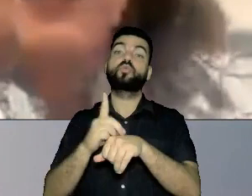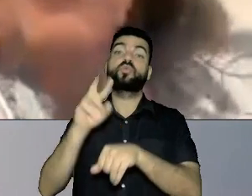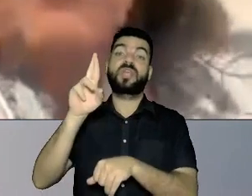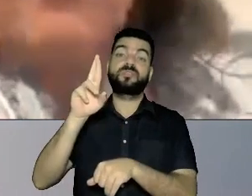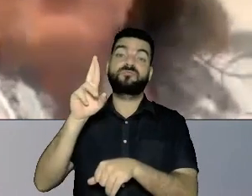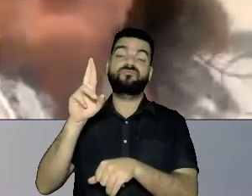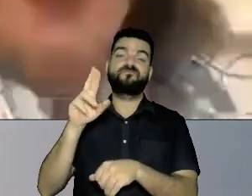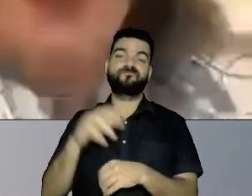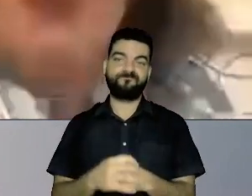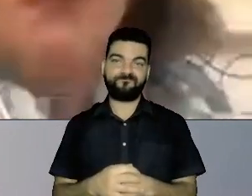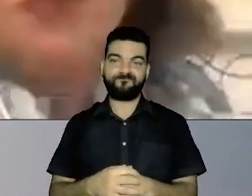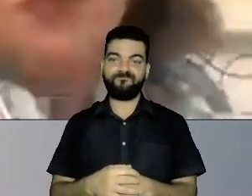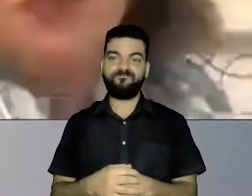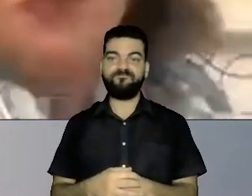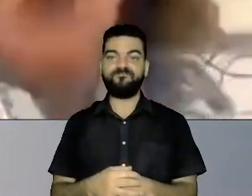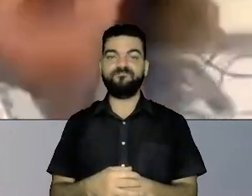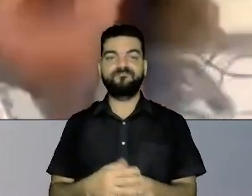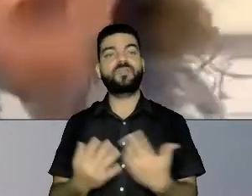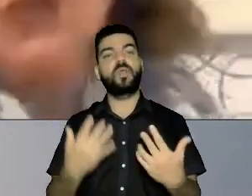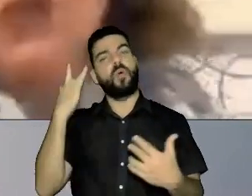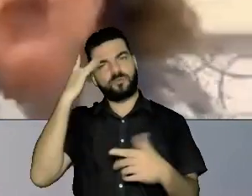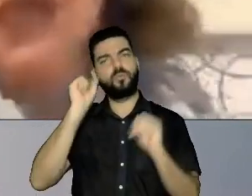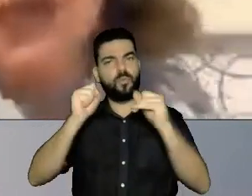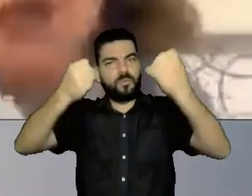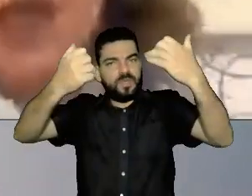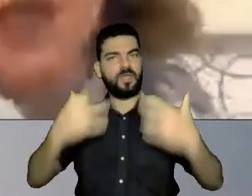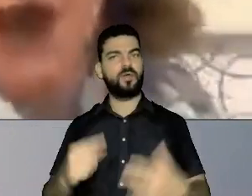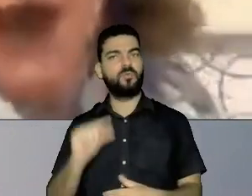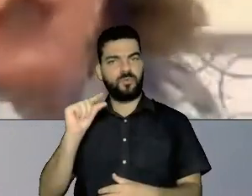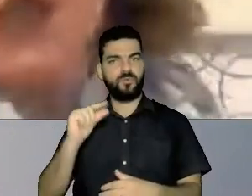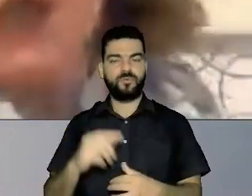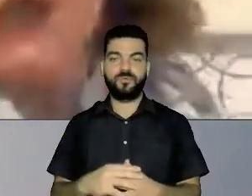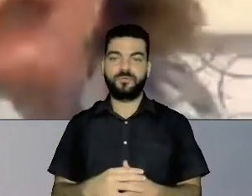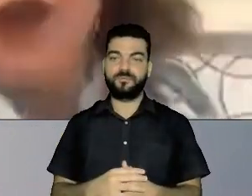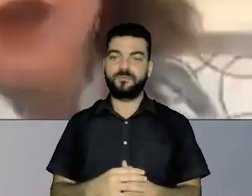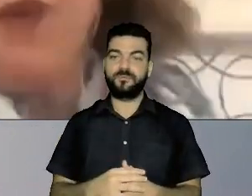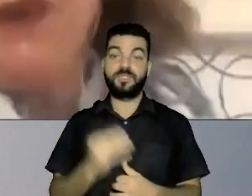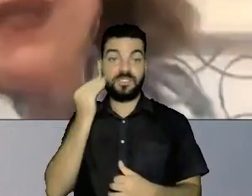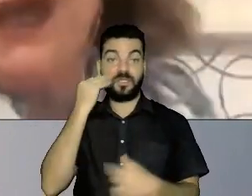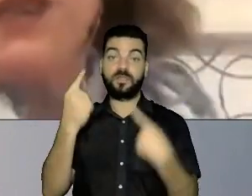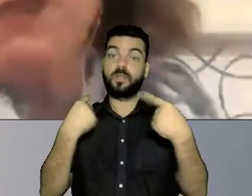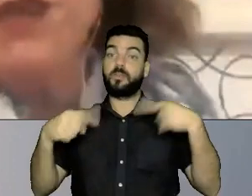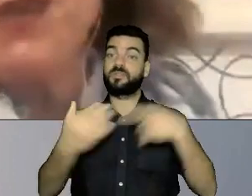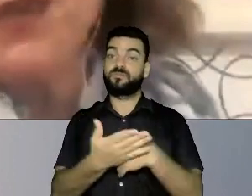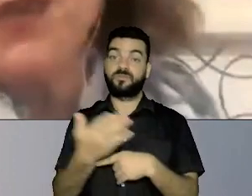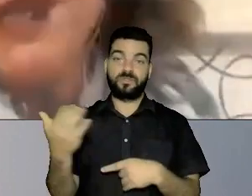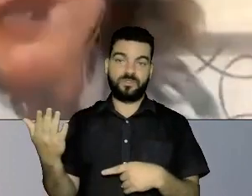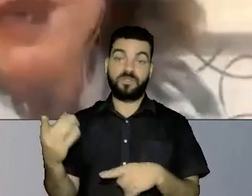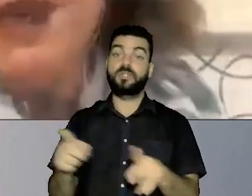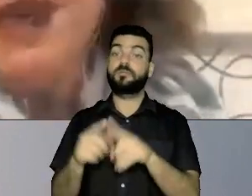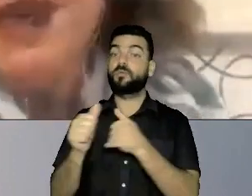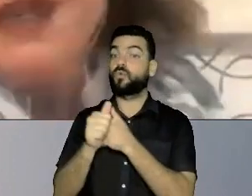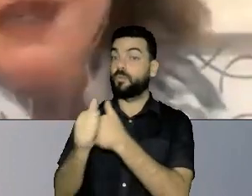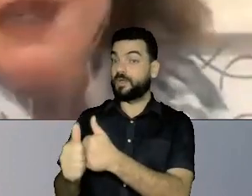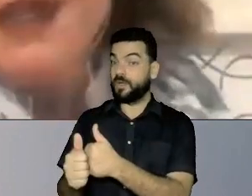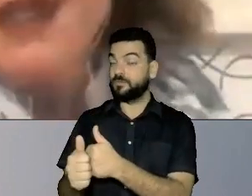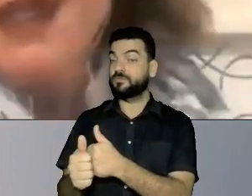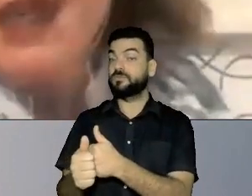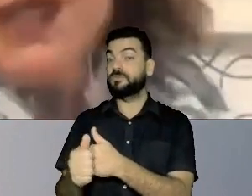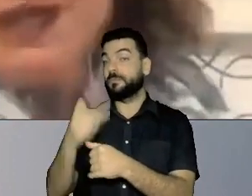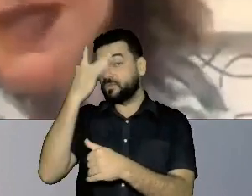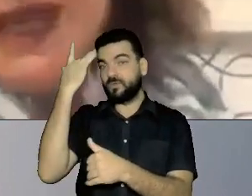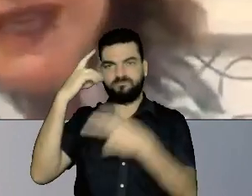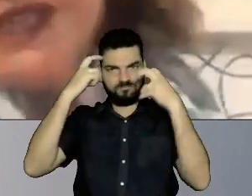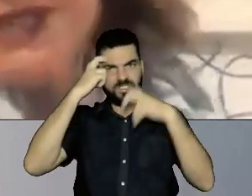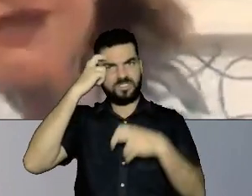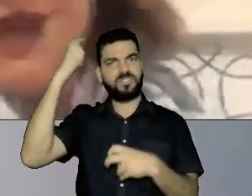então eu acho que posso dar alguma contribuição aqui para o debate e estou acompanhada de pessoas que